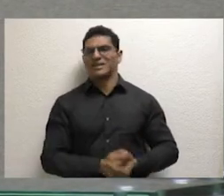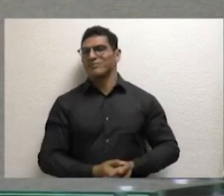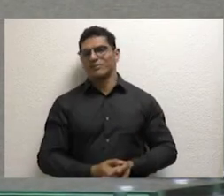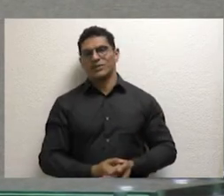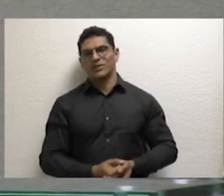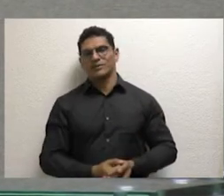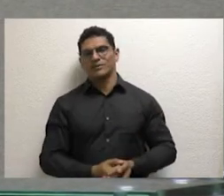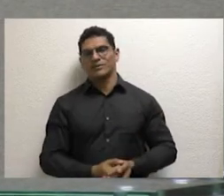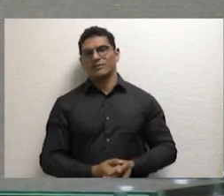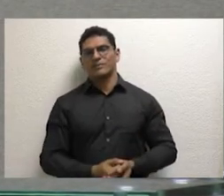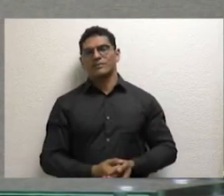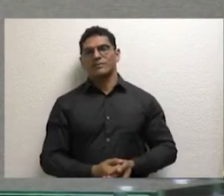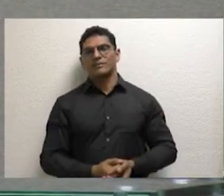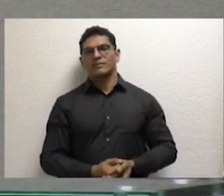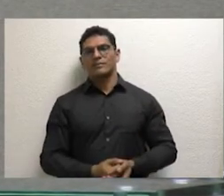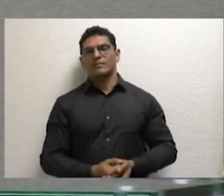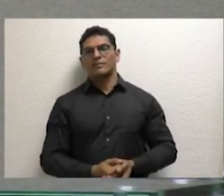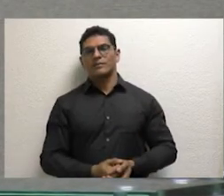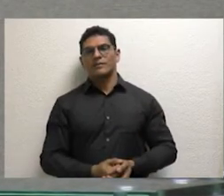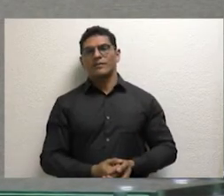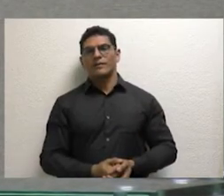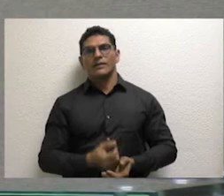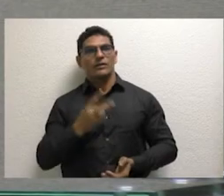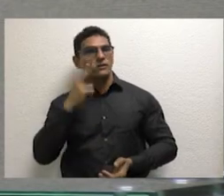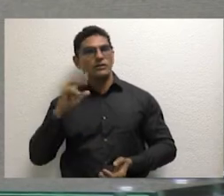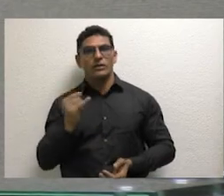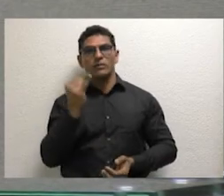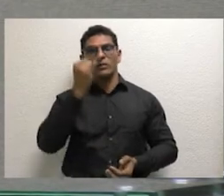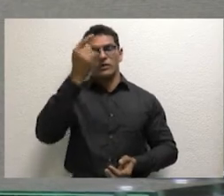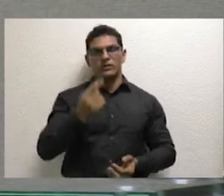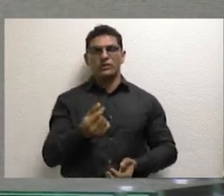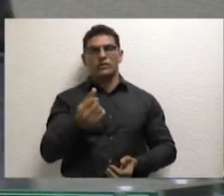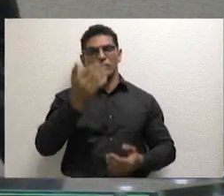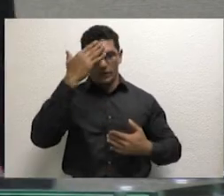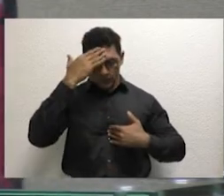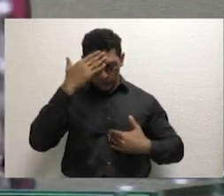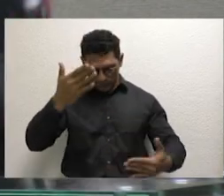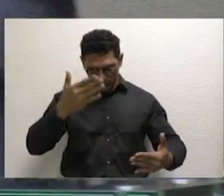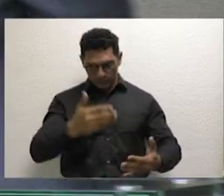representativas que movimentam essa importante economia muito obrigado